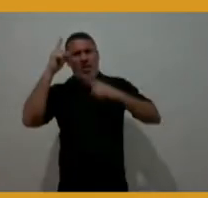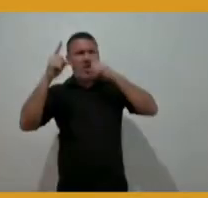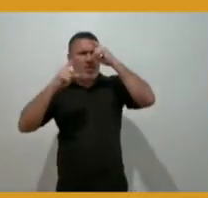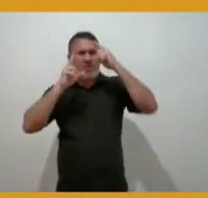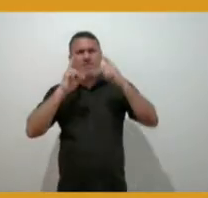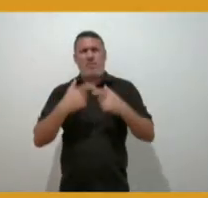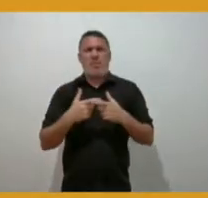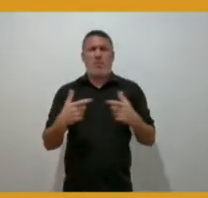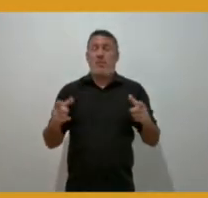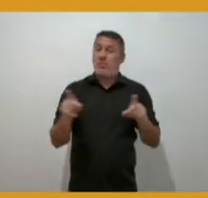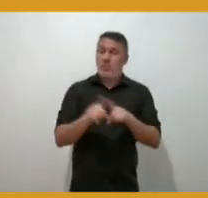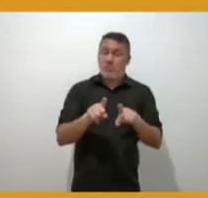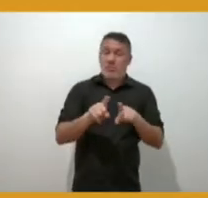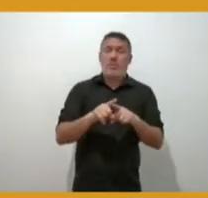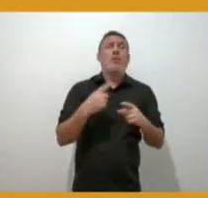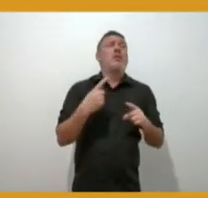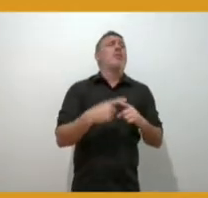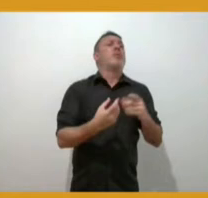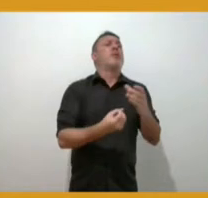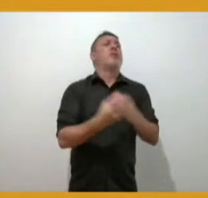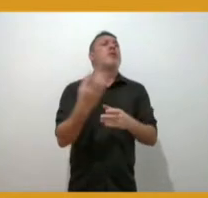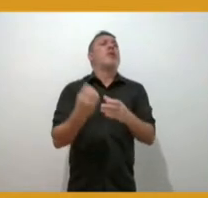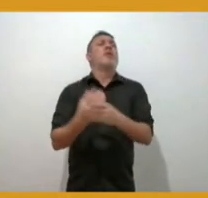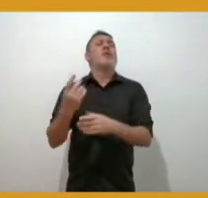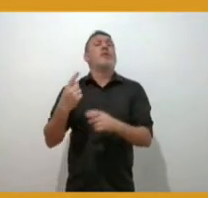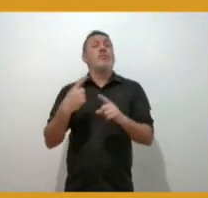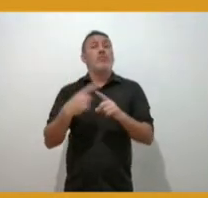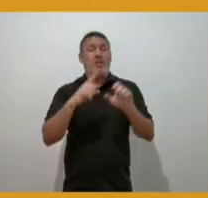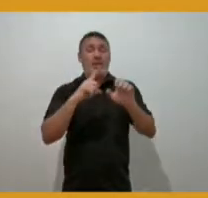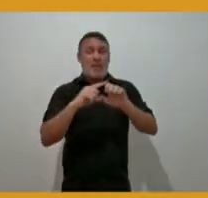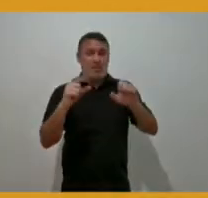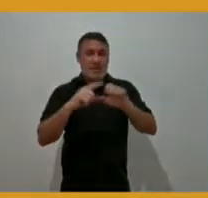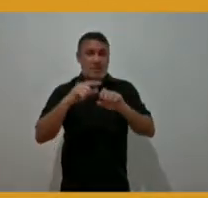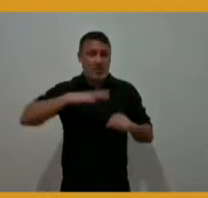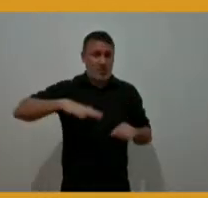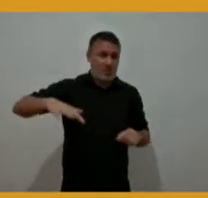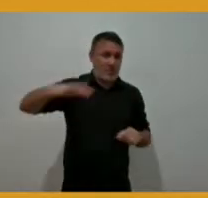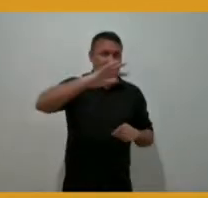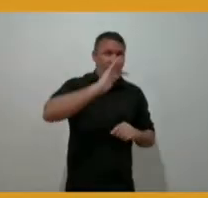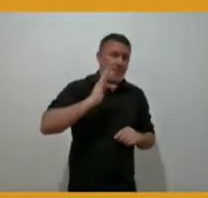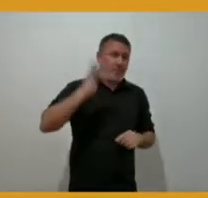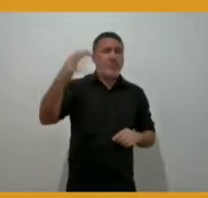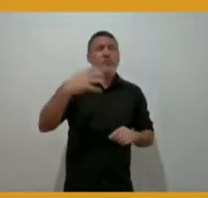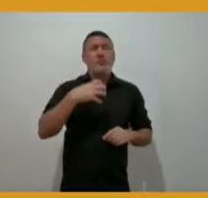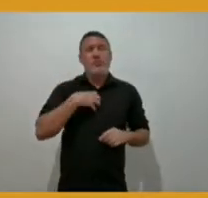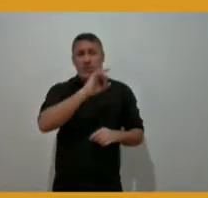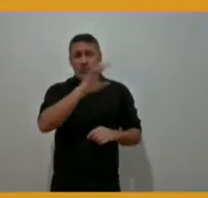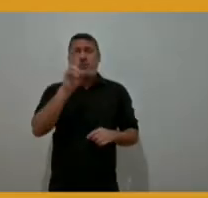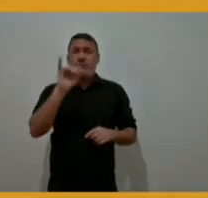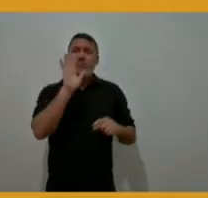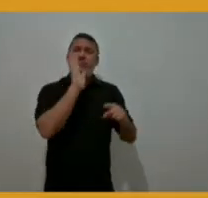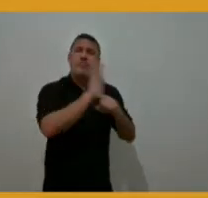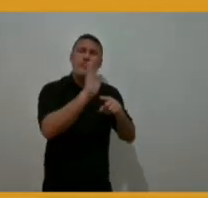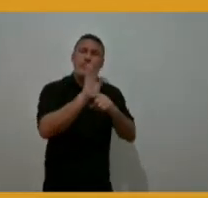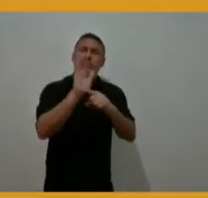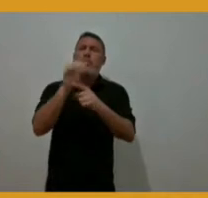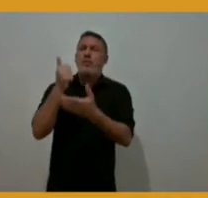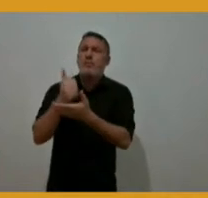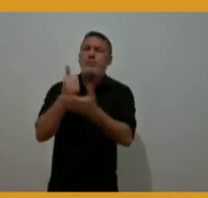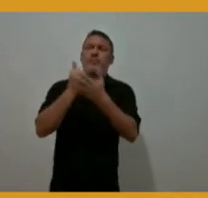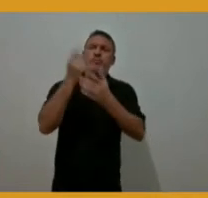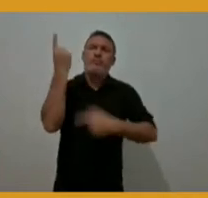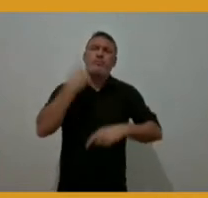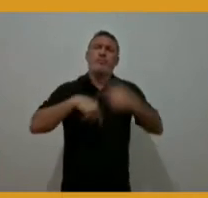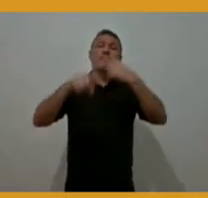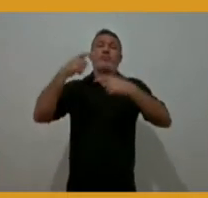Surgirão porque cada um desses empreendedores, à sua maneira, contribuiu para transformar o Espírito Santo em um lugar de